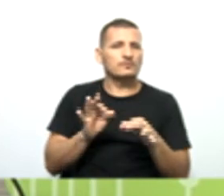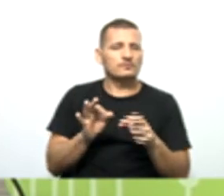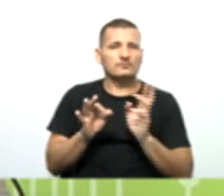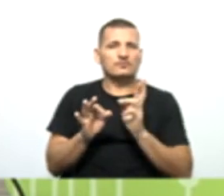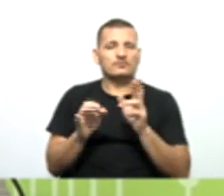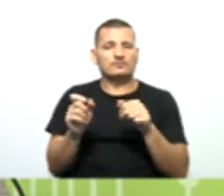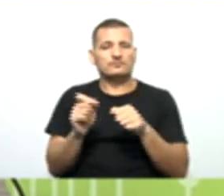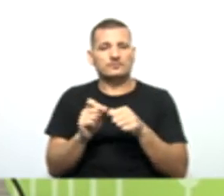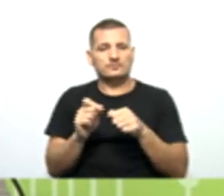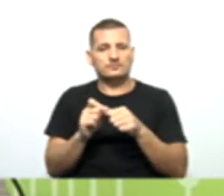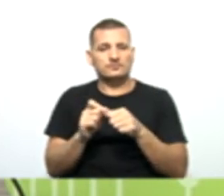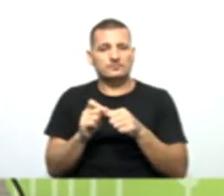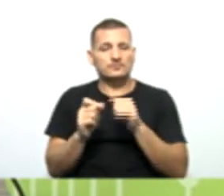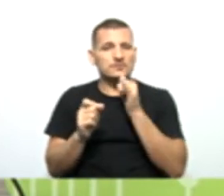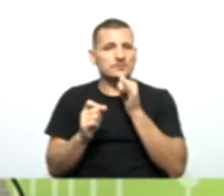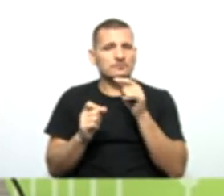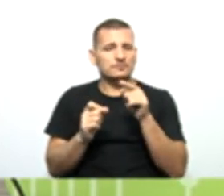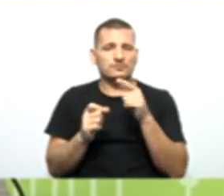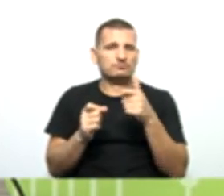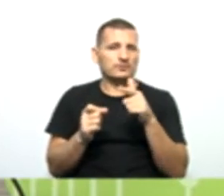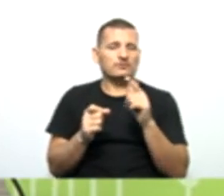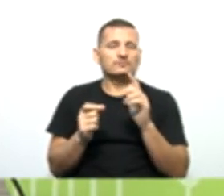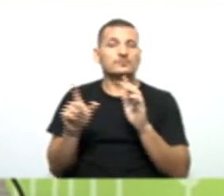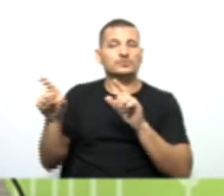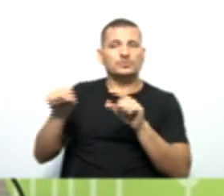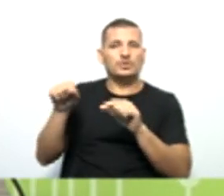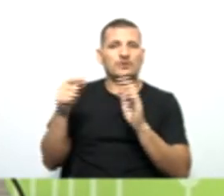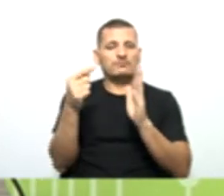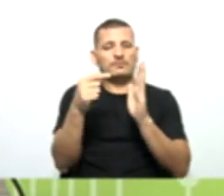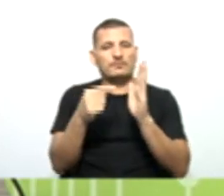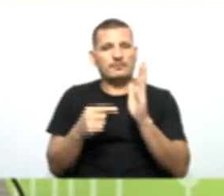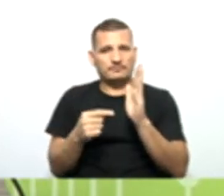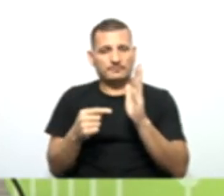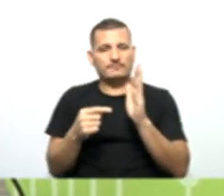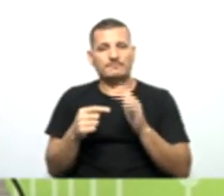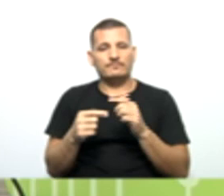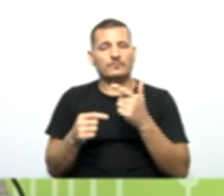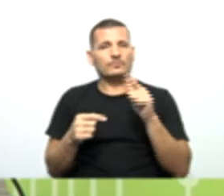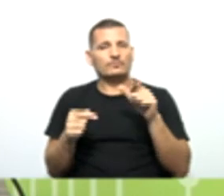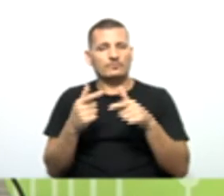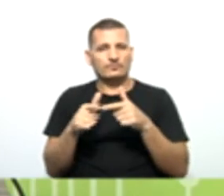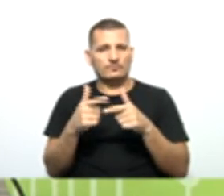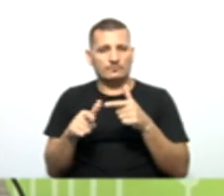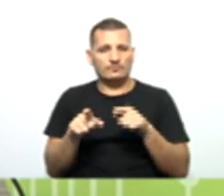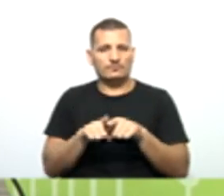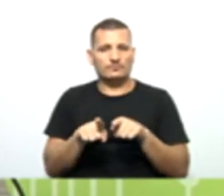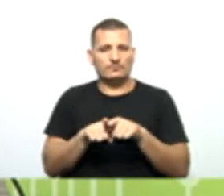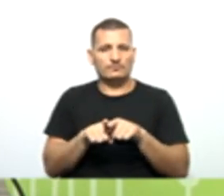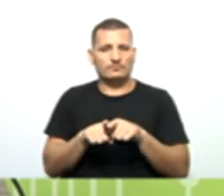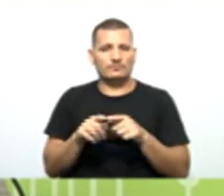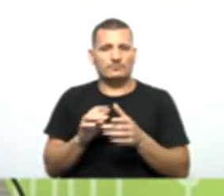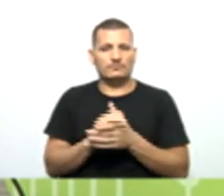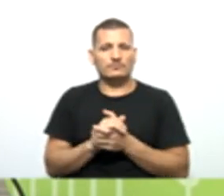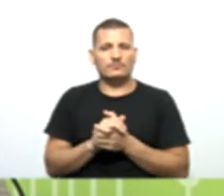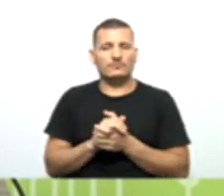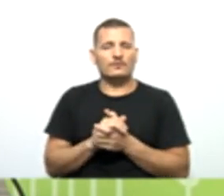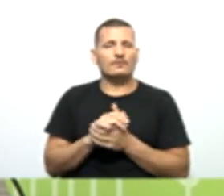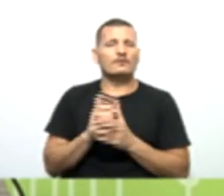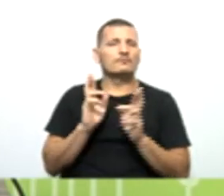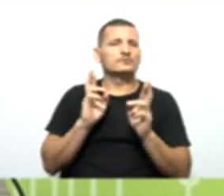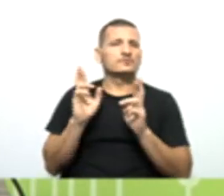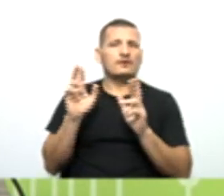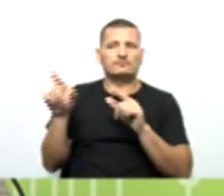fazer, se você não tem essa identificação. O outro problema que a gente tem em relação à identificação dos